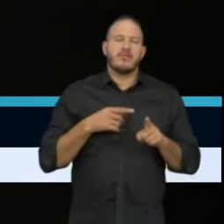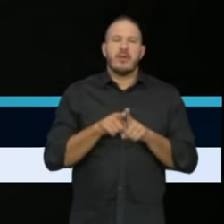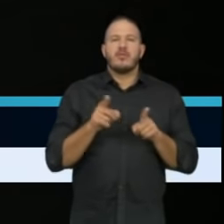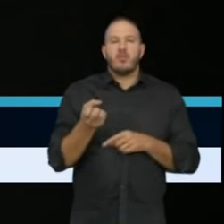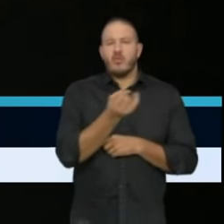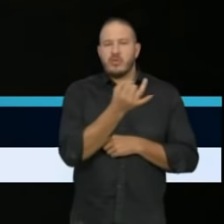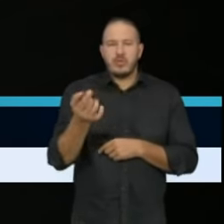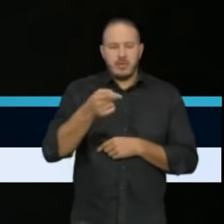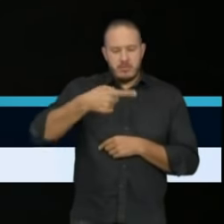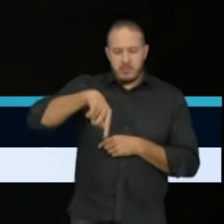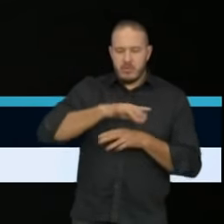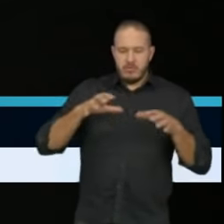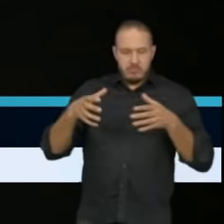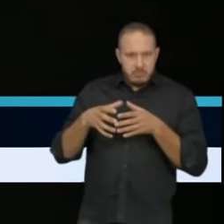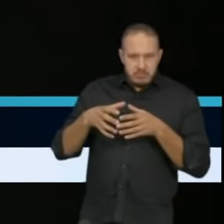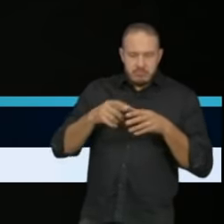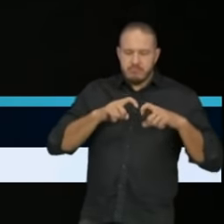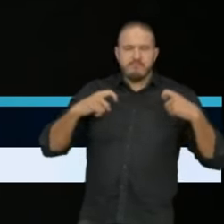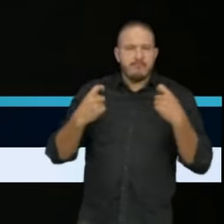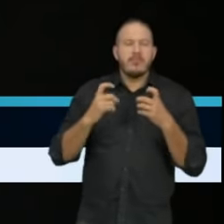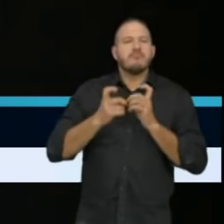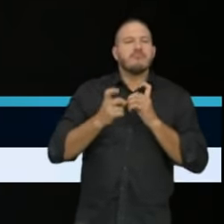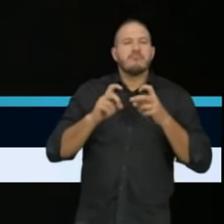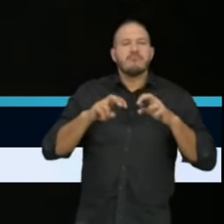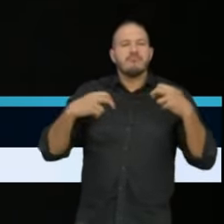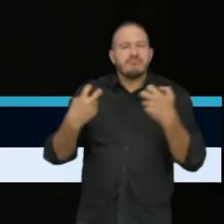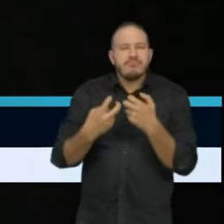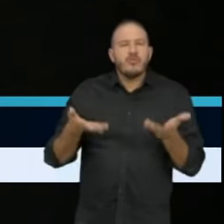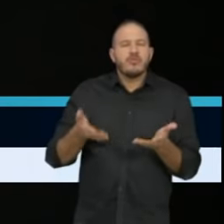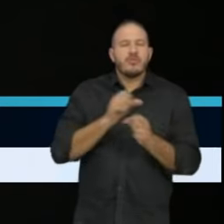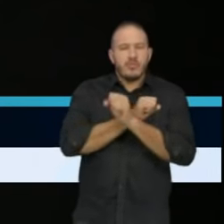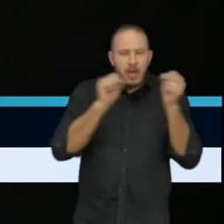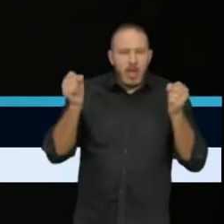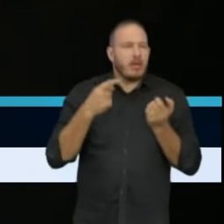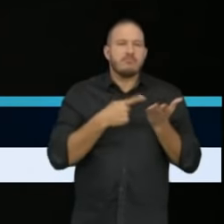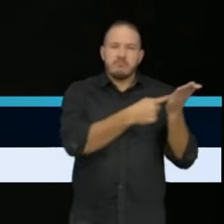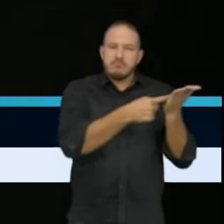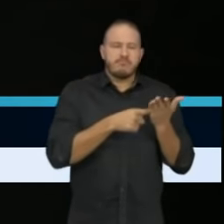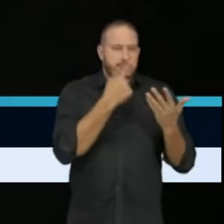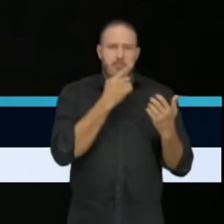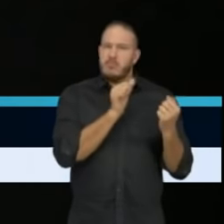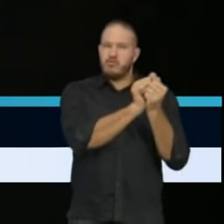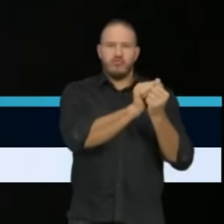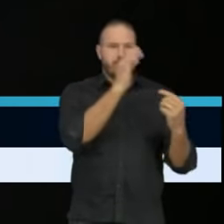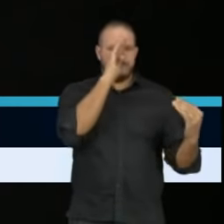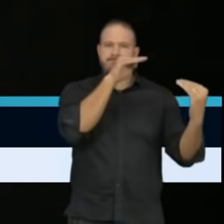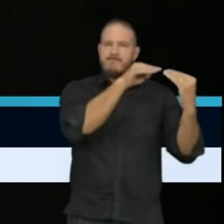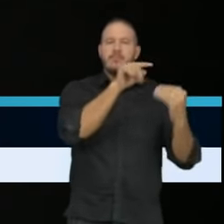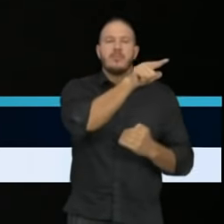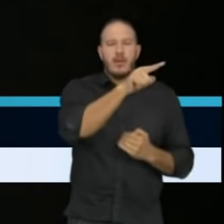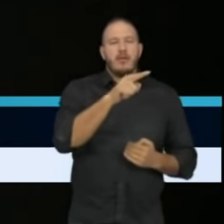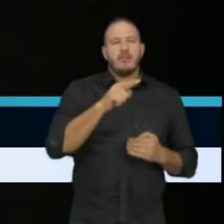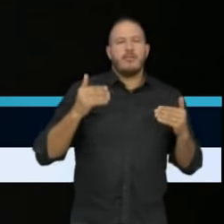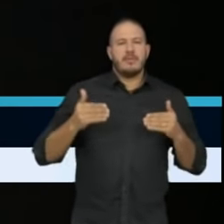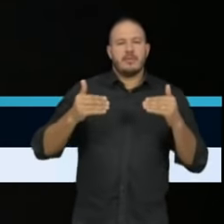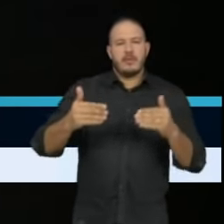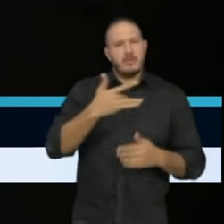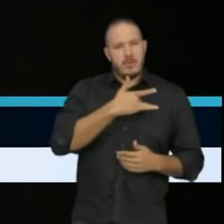reunido a manhã toda e estamos alinhados com o Ministério da Saúde para estabelecer